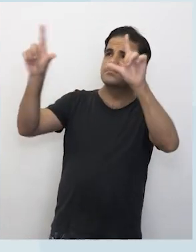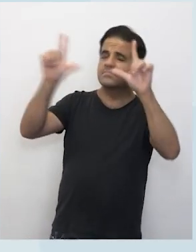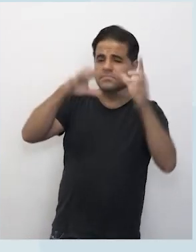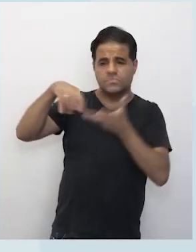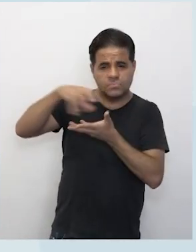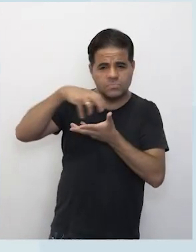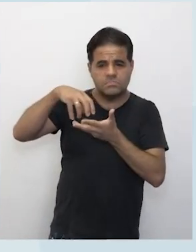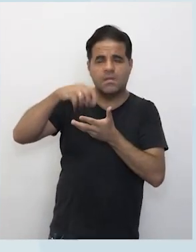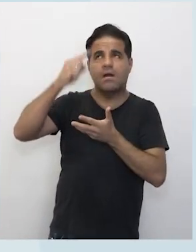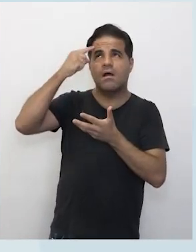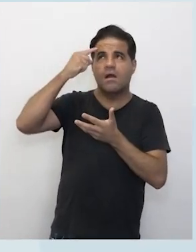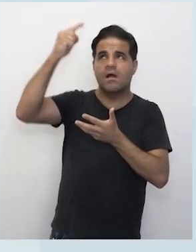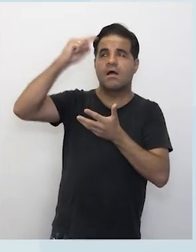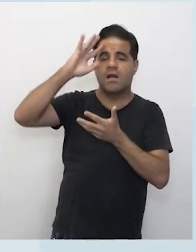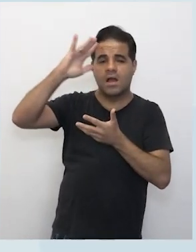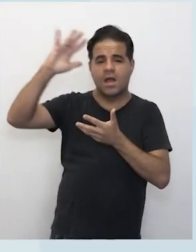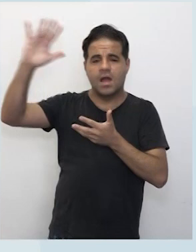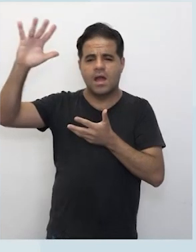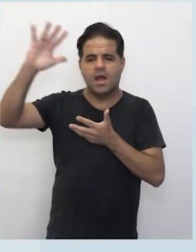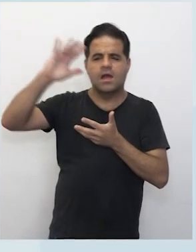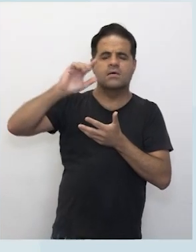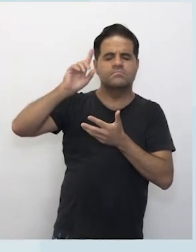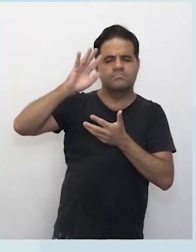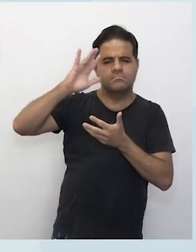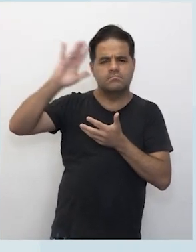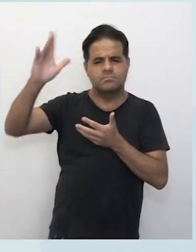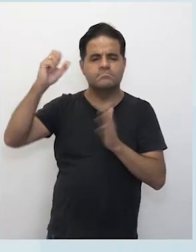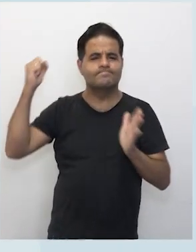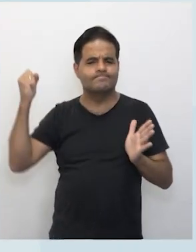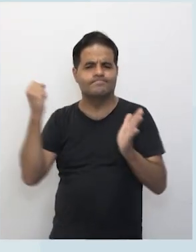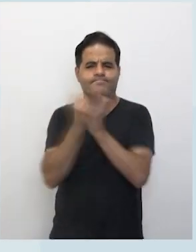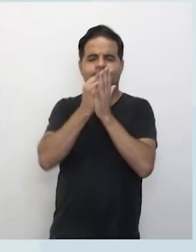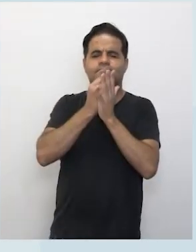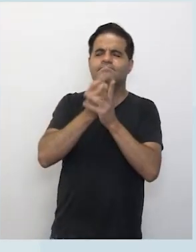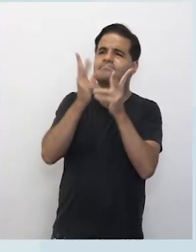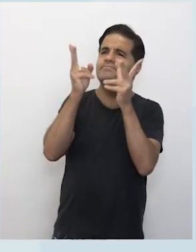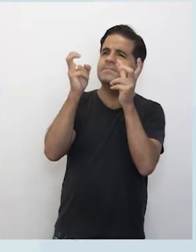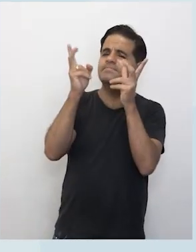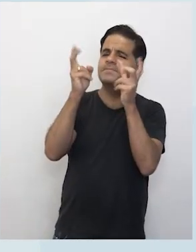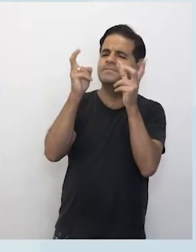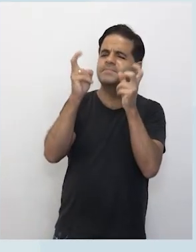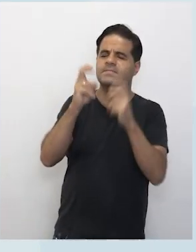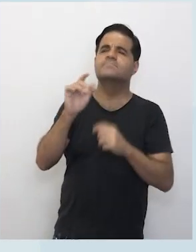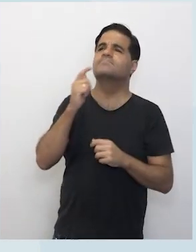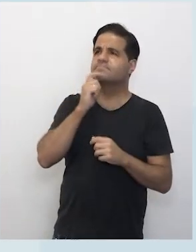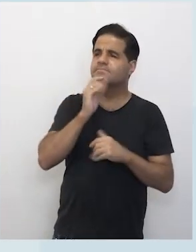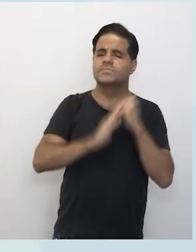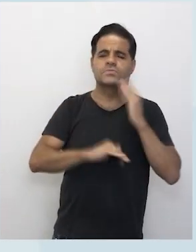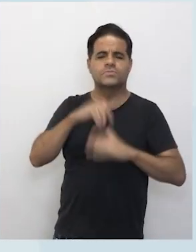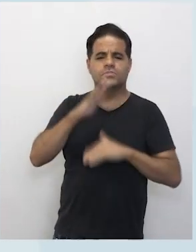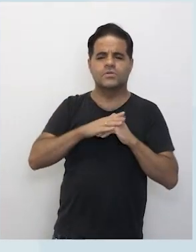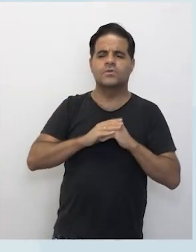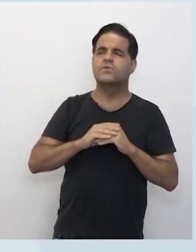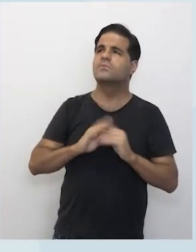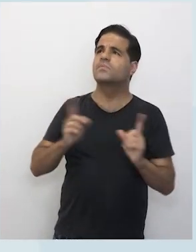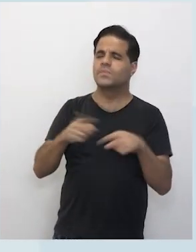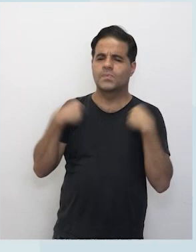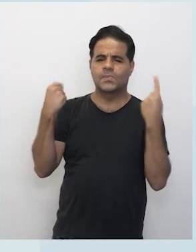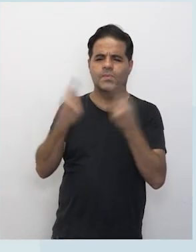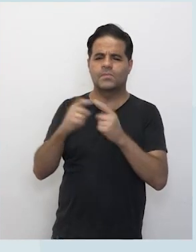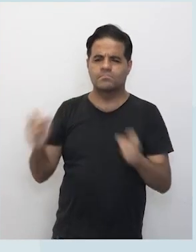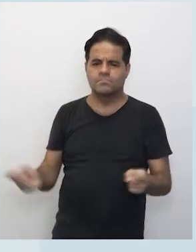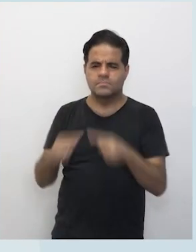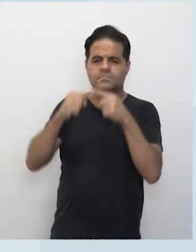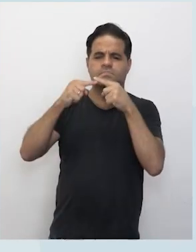ela pensa numa forma geométrica. Isso é muito marcante, muito perceptível em muitas obras do Renascimento, com a aplicação